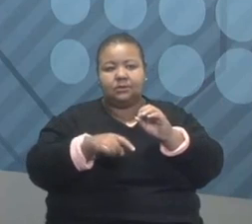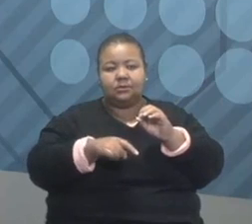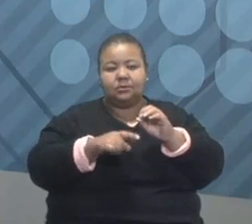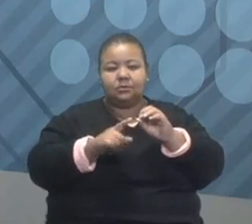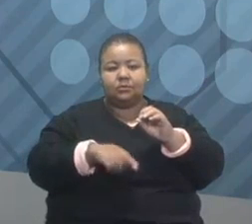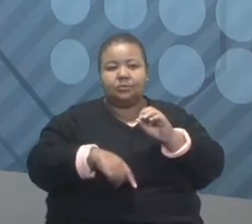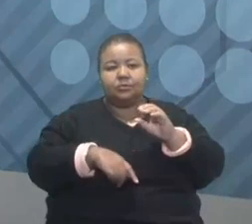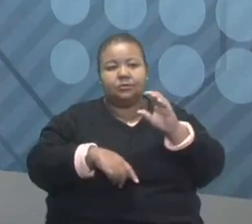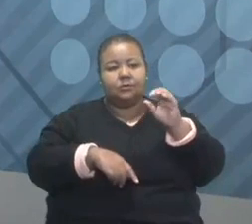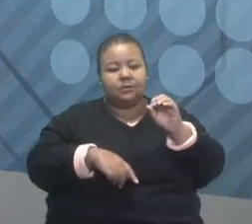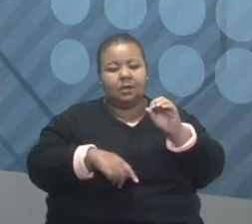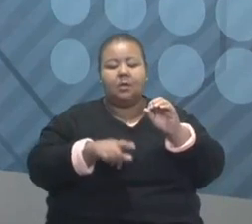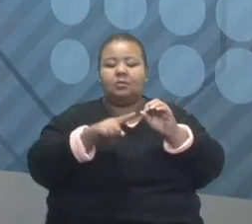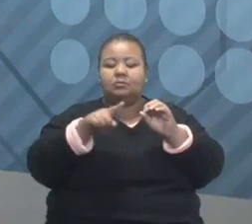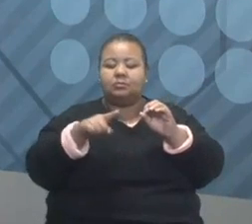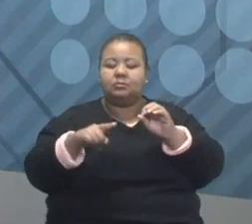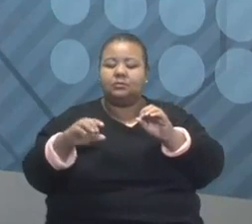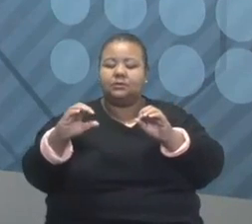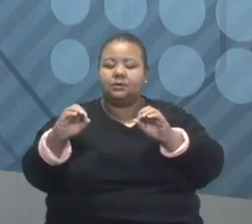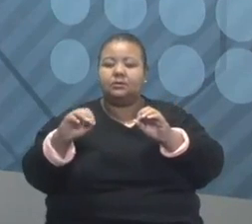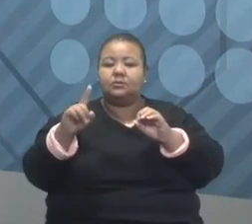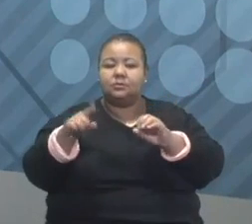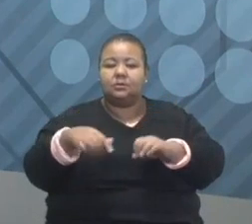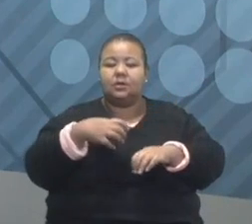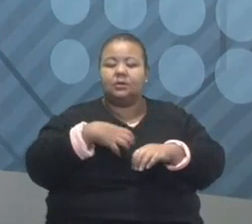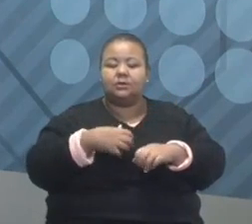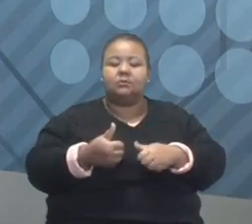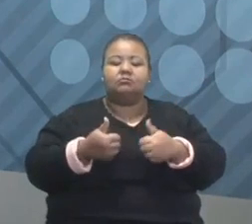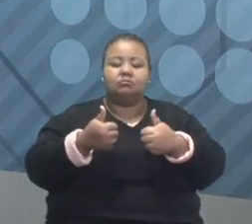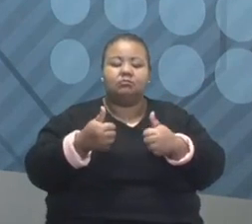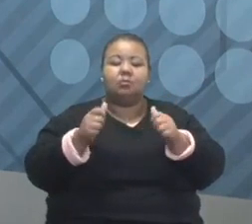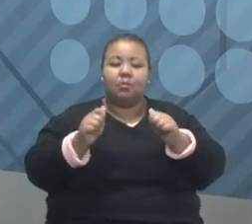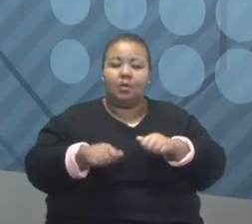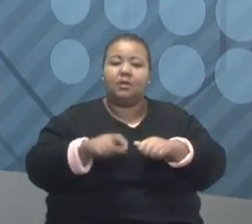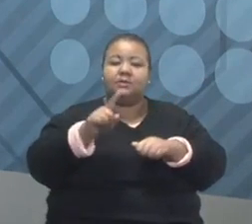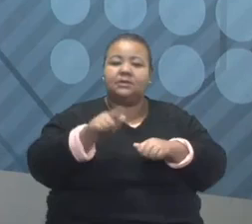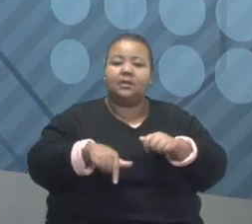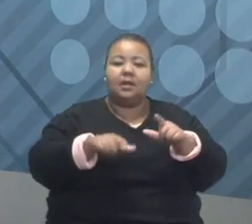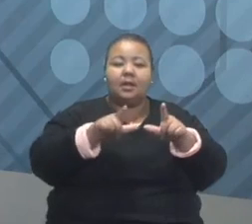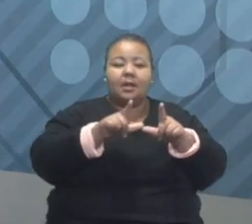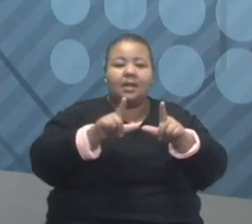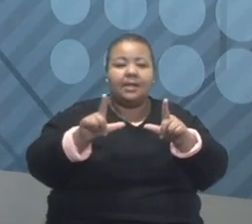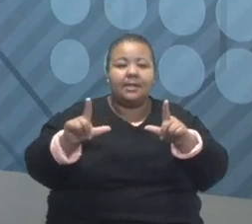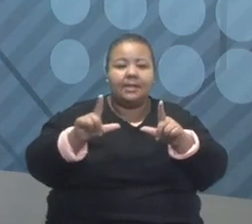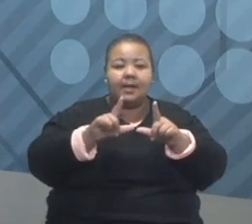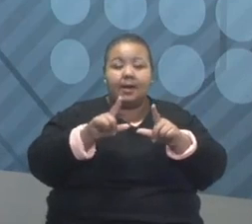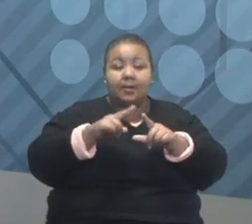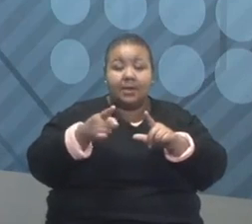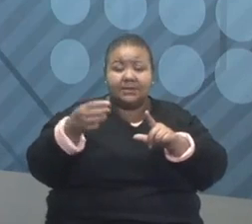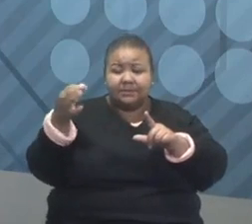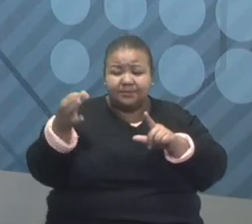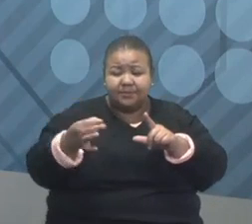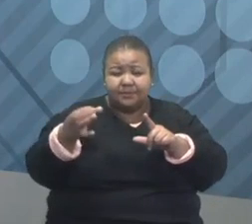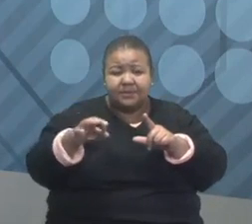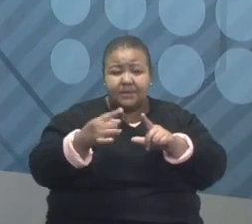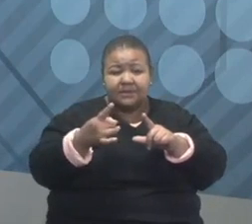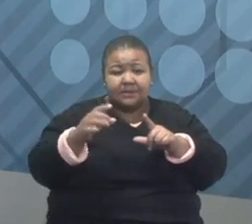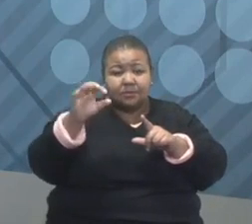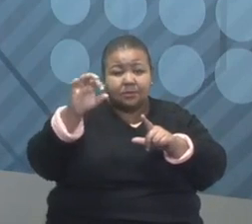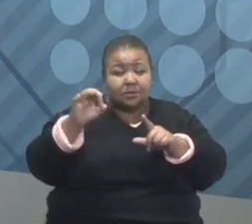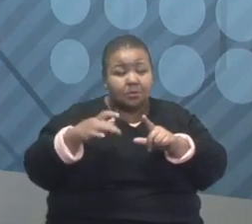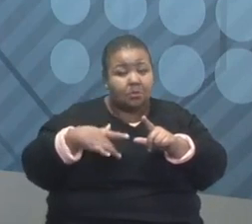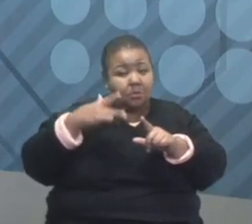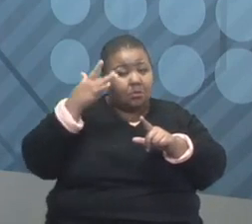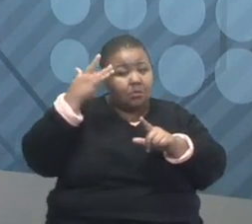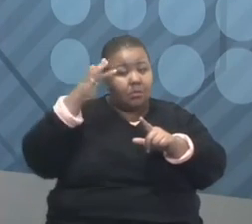nulo levou ao vetor nulo, é uma condição, ok, pode ser uma transformação linear, mas eu não posso afirmar. E você tem que